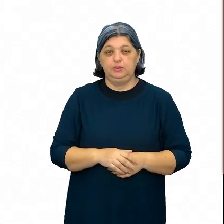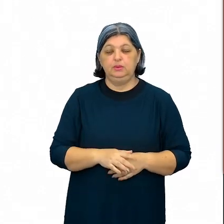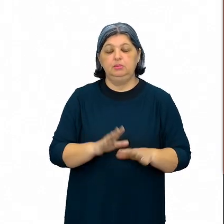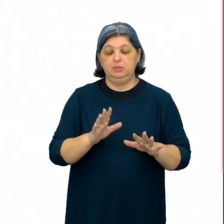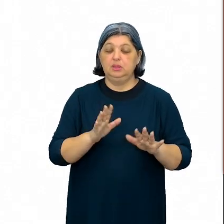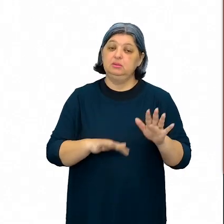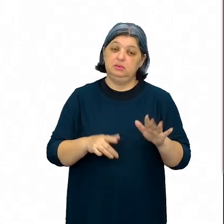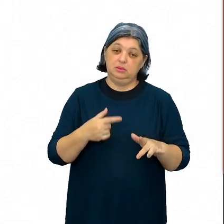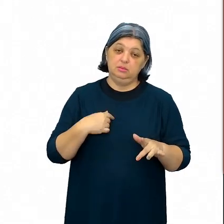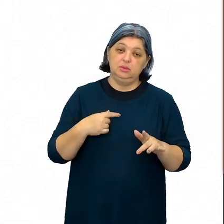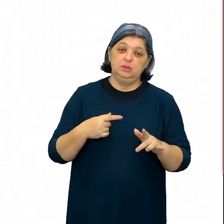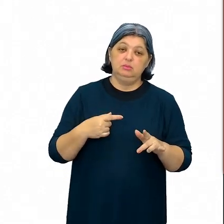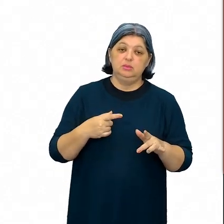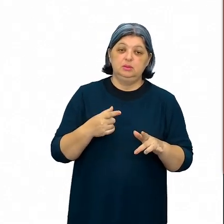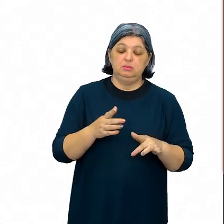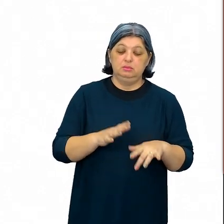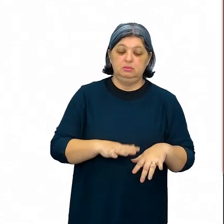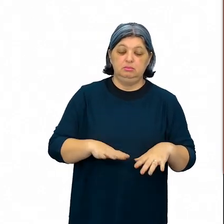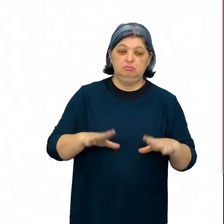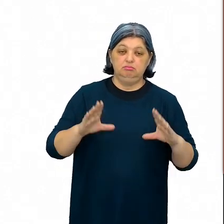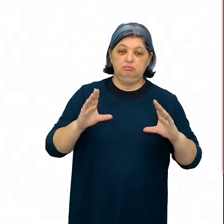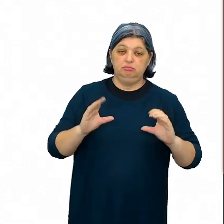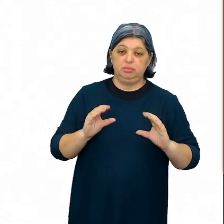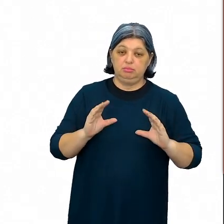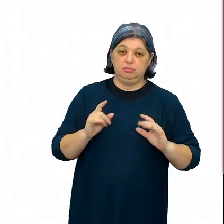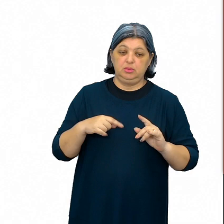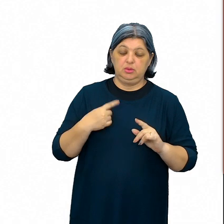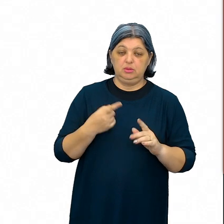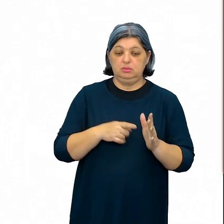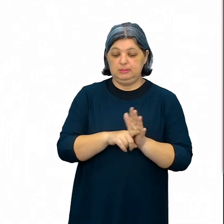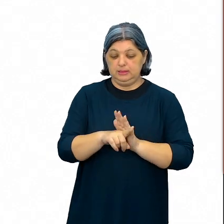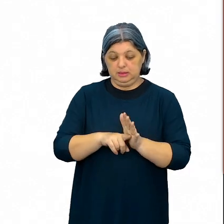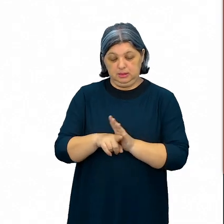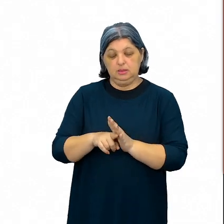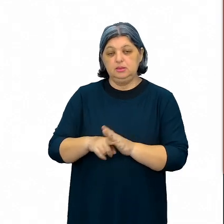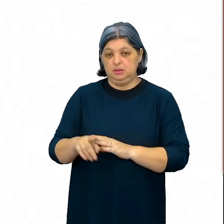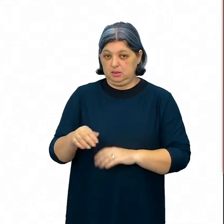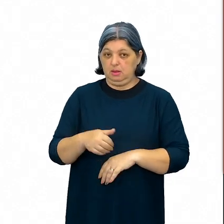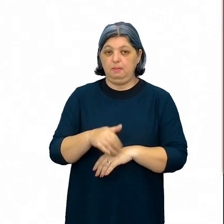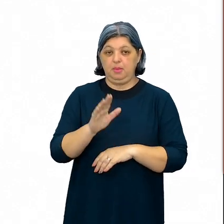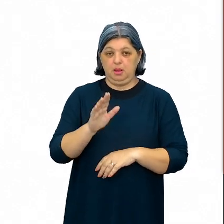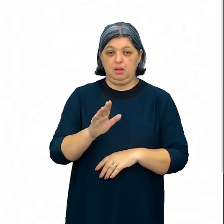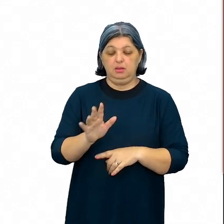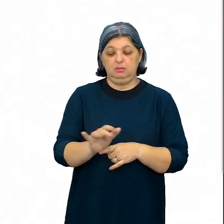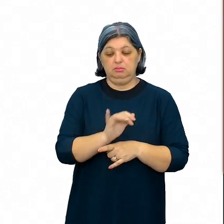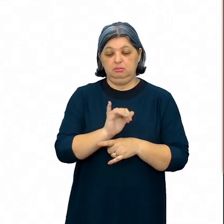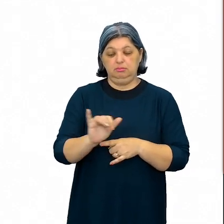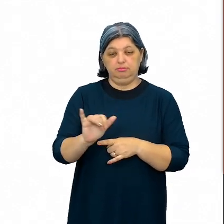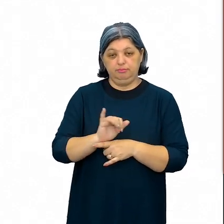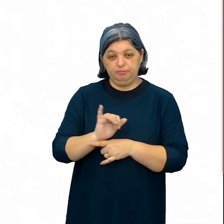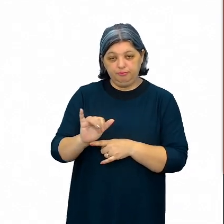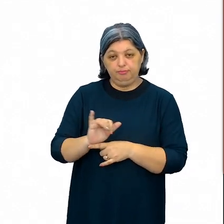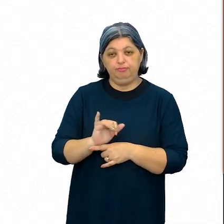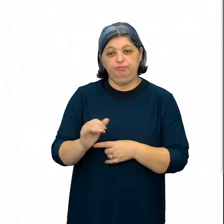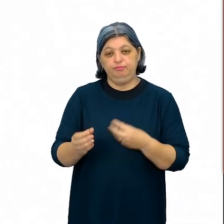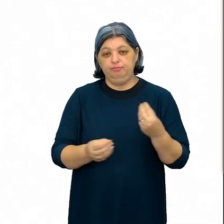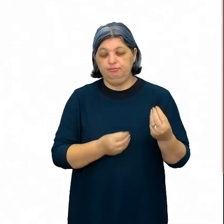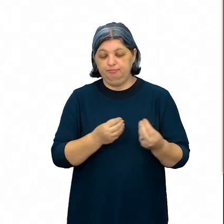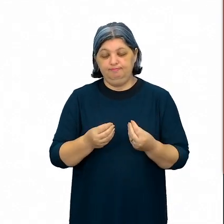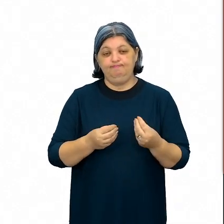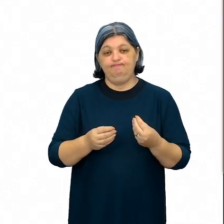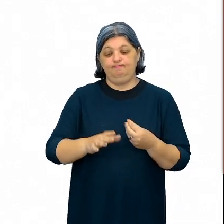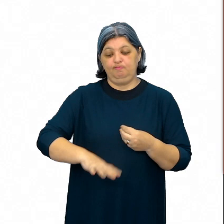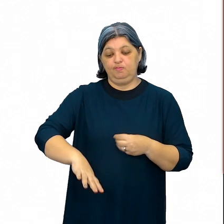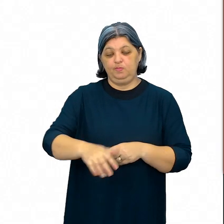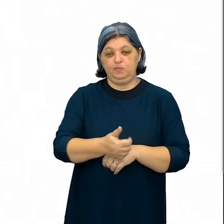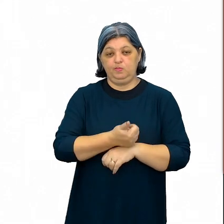muitas vezes da nossa zona de conforto e faz com que a gente busca ainda mais o aprimoramento né o aperfeiçoamento profissional